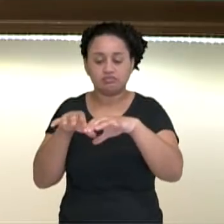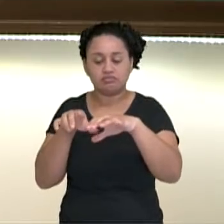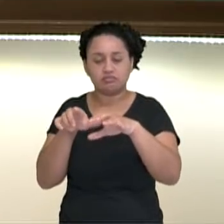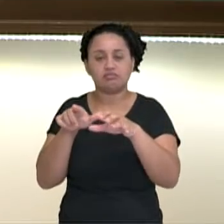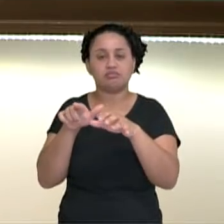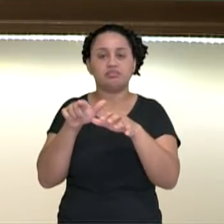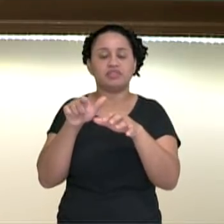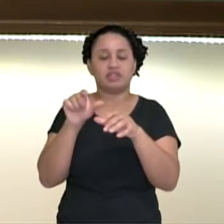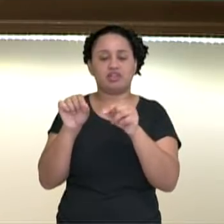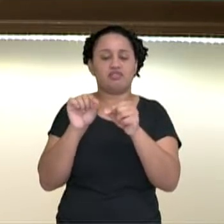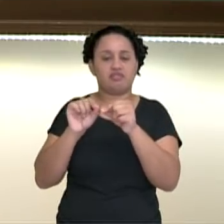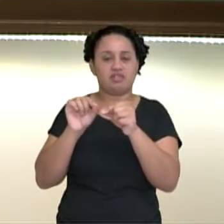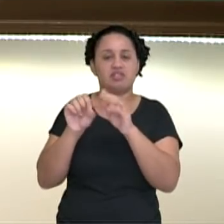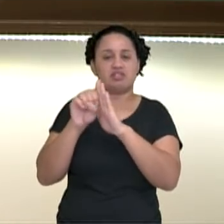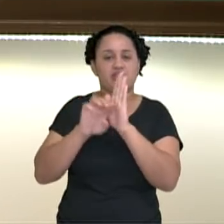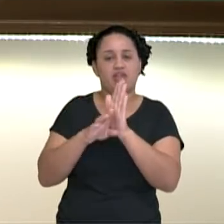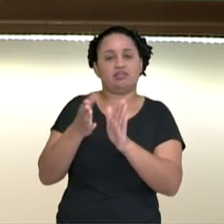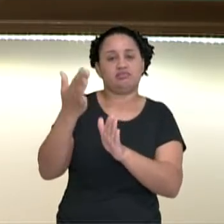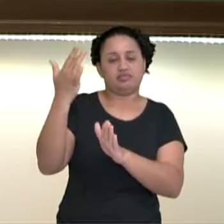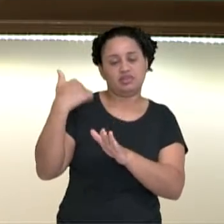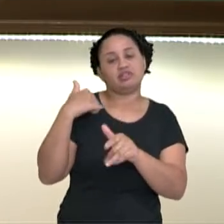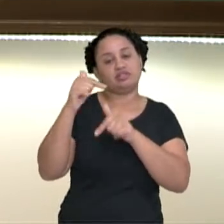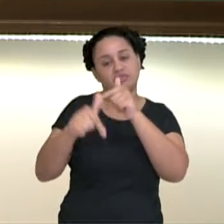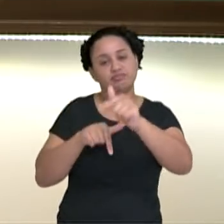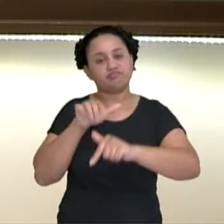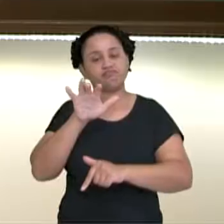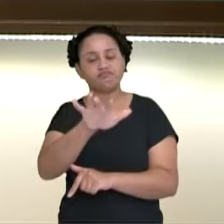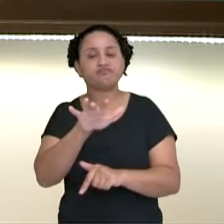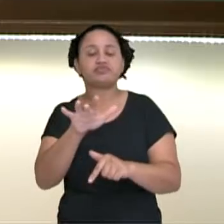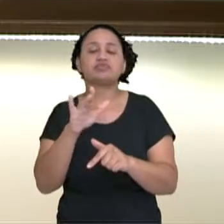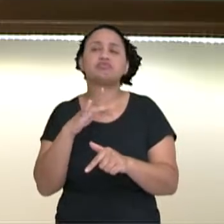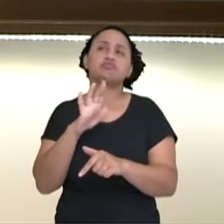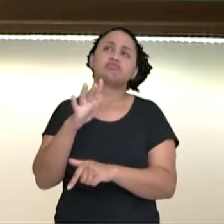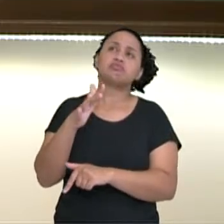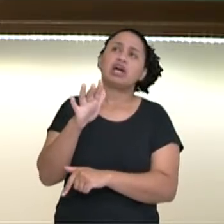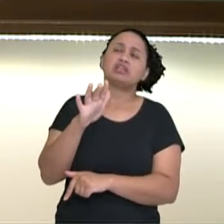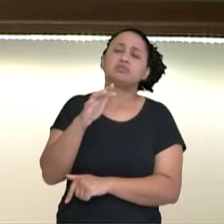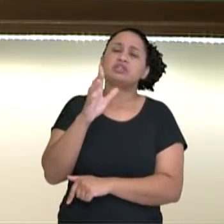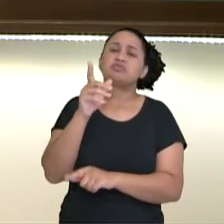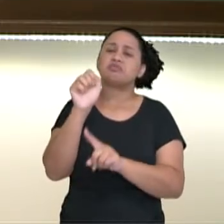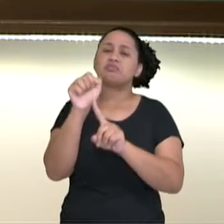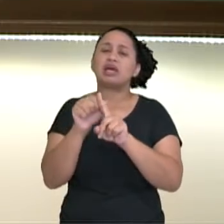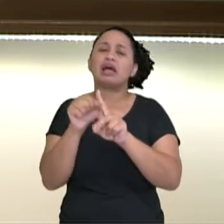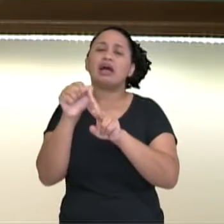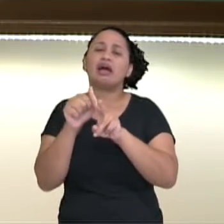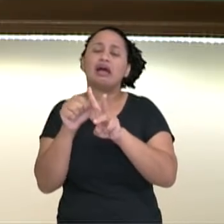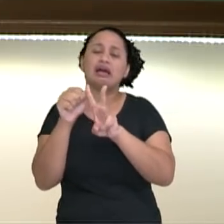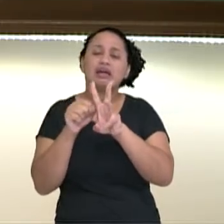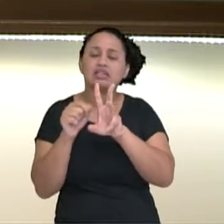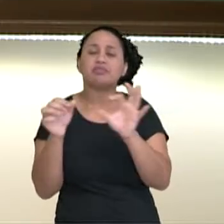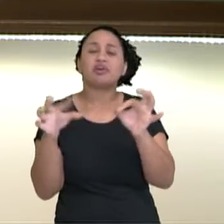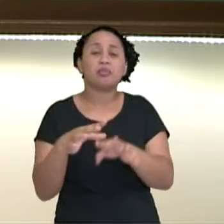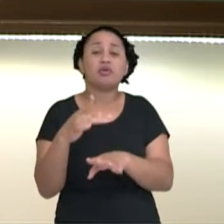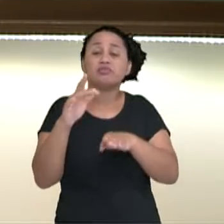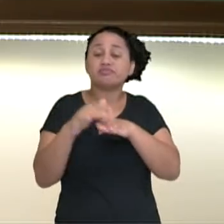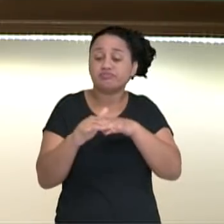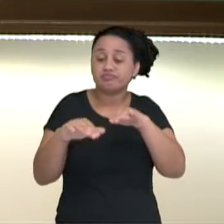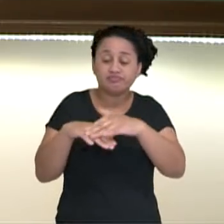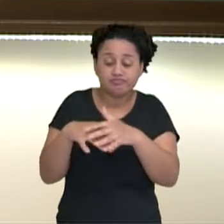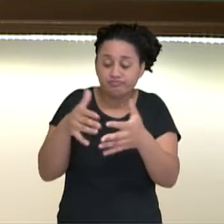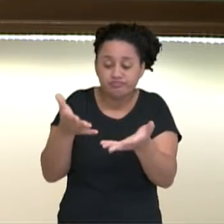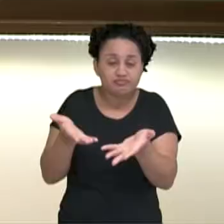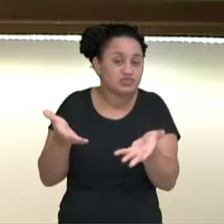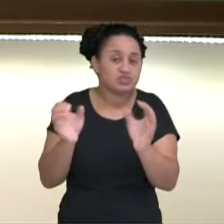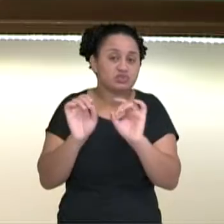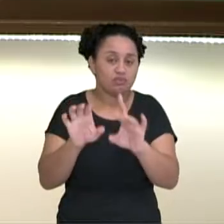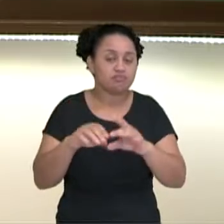sapateiro, de séculos atrás, que trabalhava artesanalmente, levavam às vezes meses para serem concluídos. E